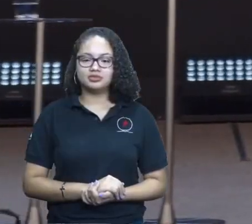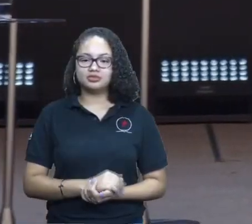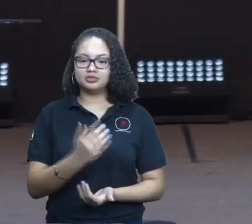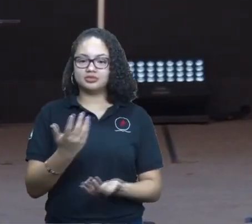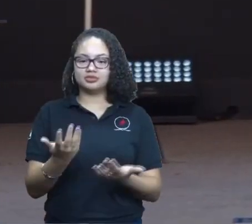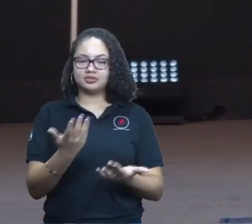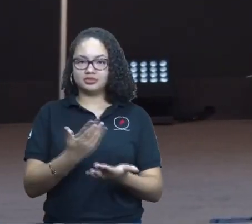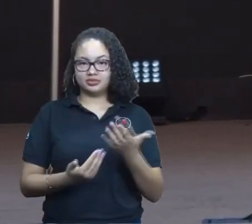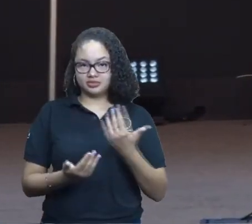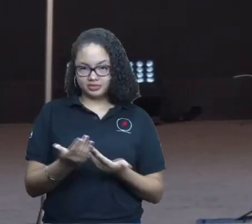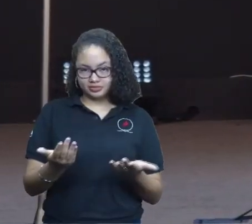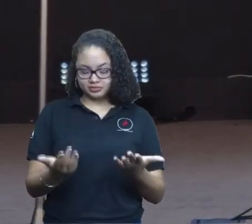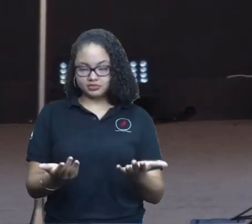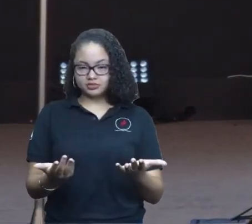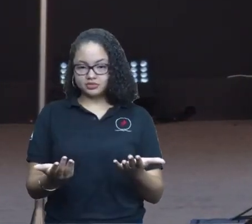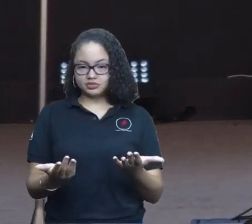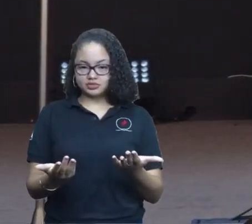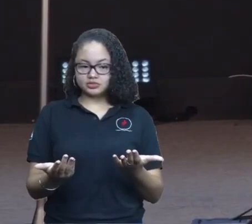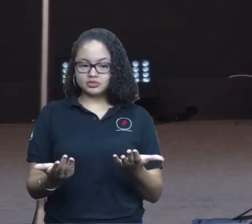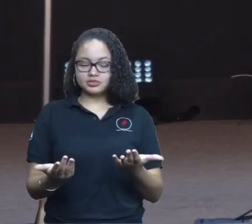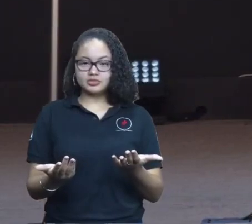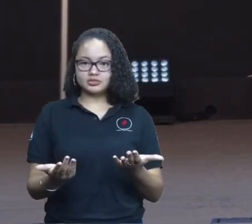Estenda a tua mão comigo assim